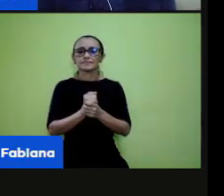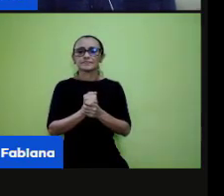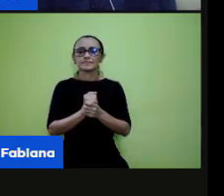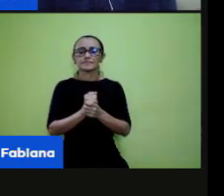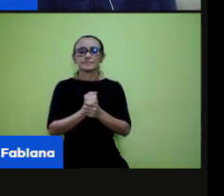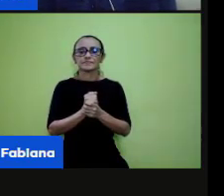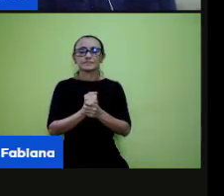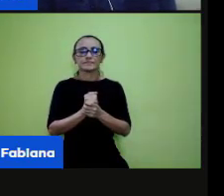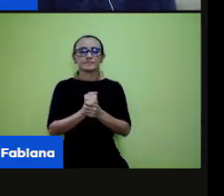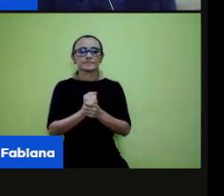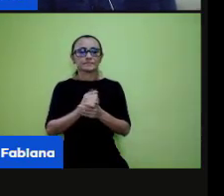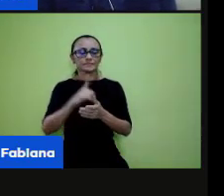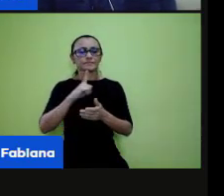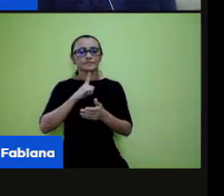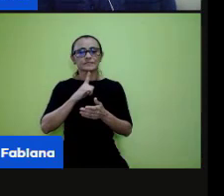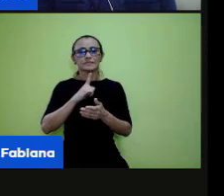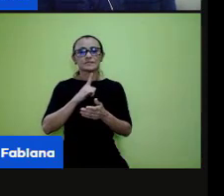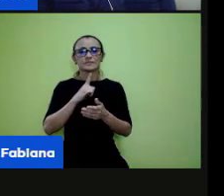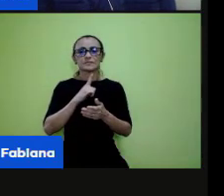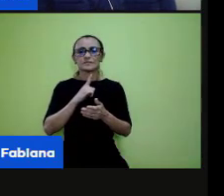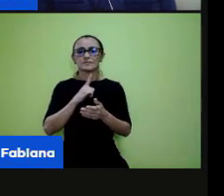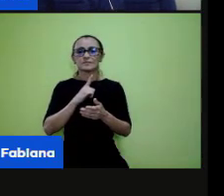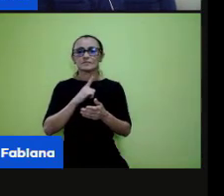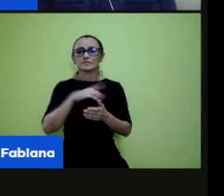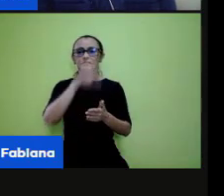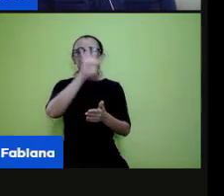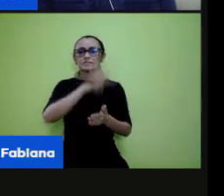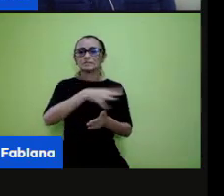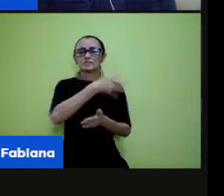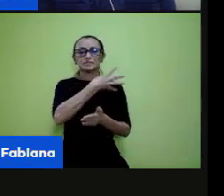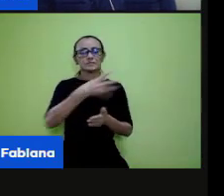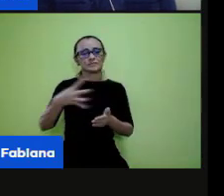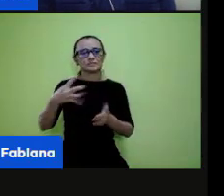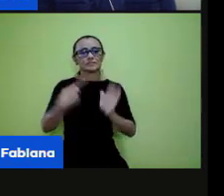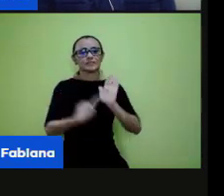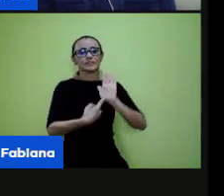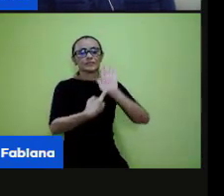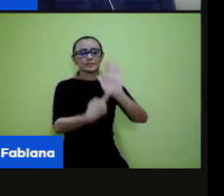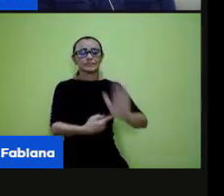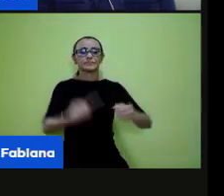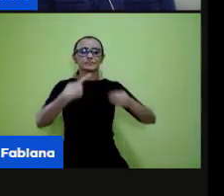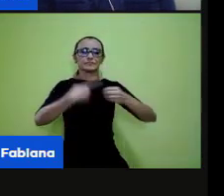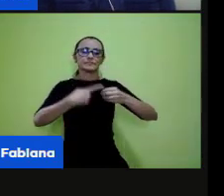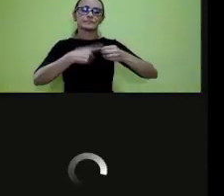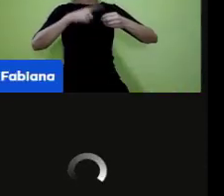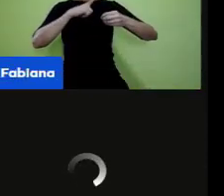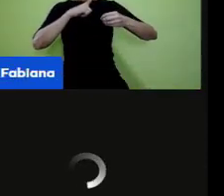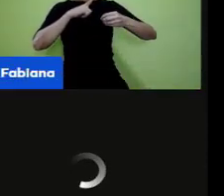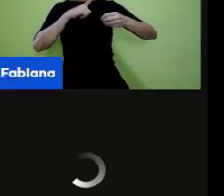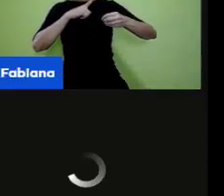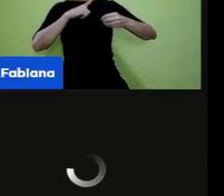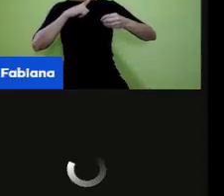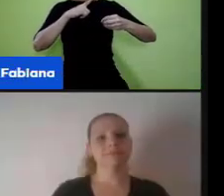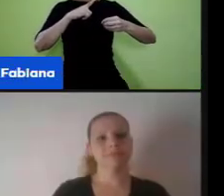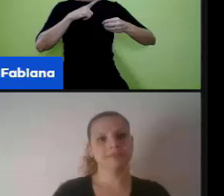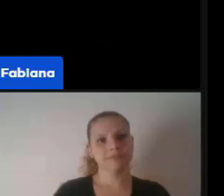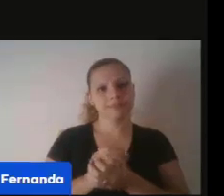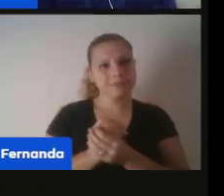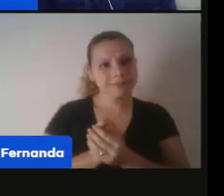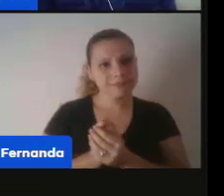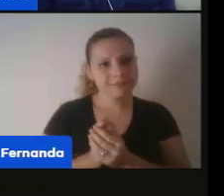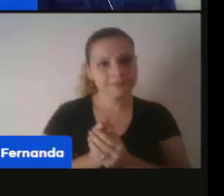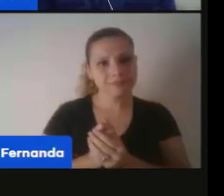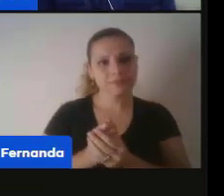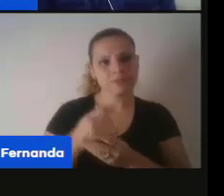Aqui nós temos um quadro onde nós mostramos que nossa cidade já teve a circulação dos 4 sorotipos,